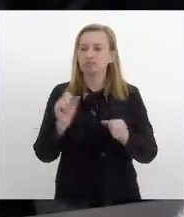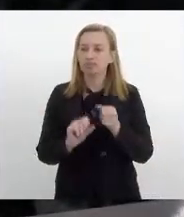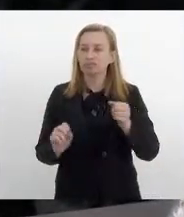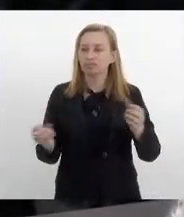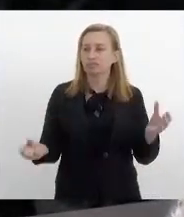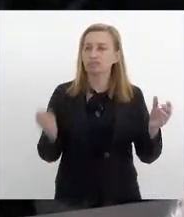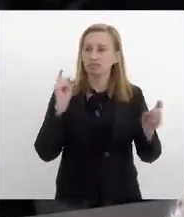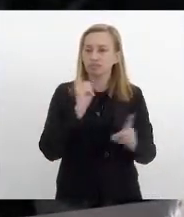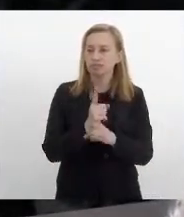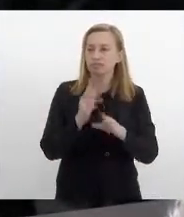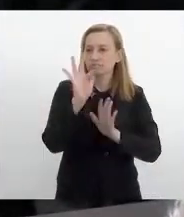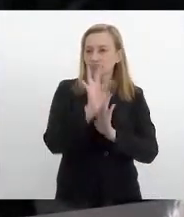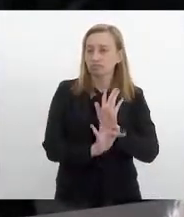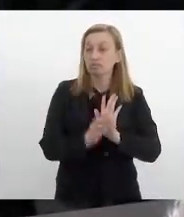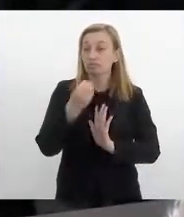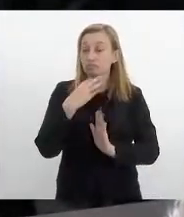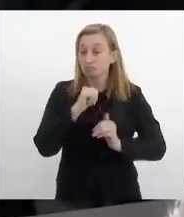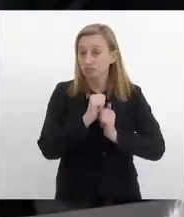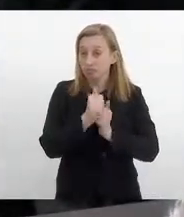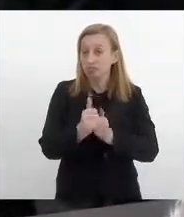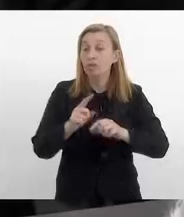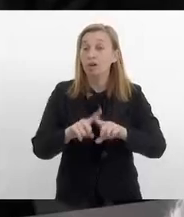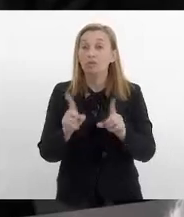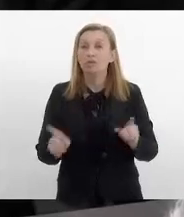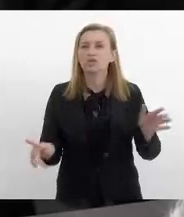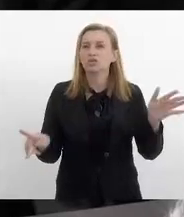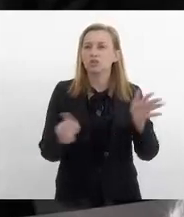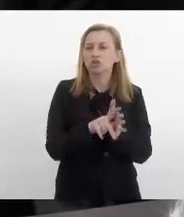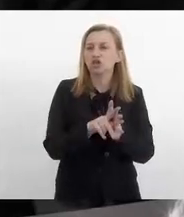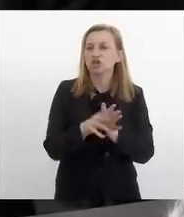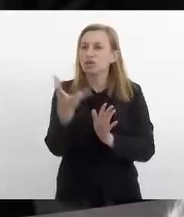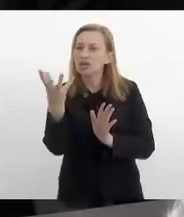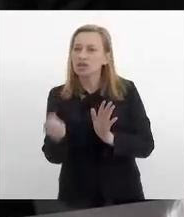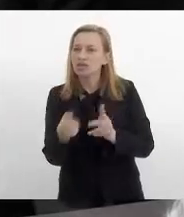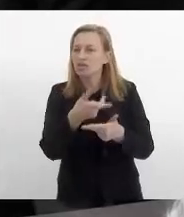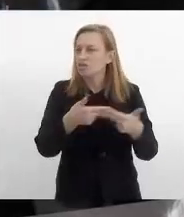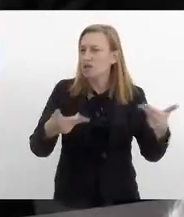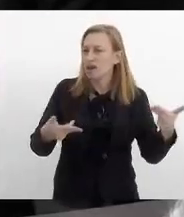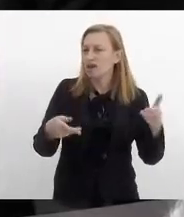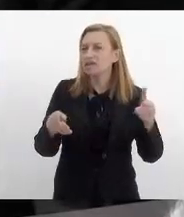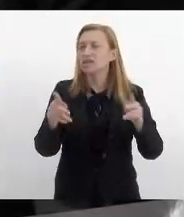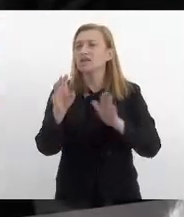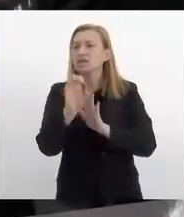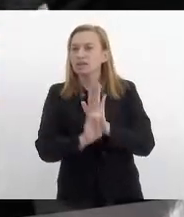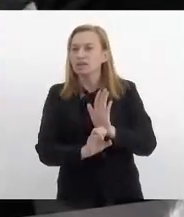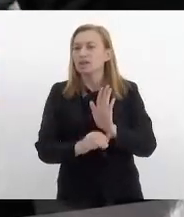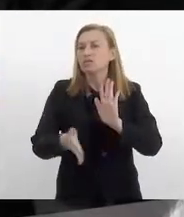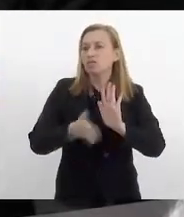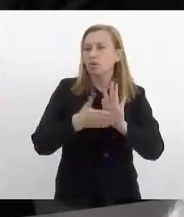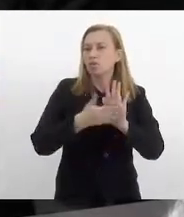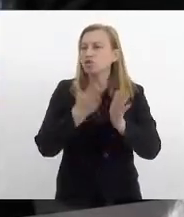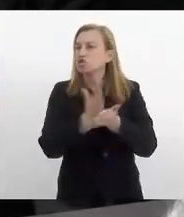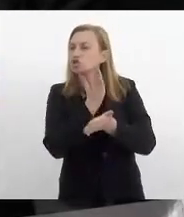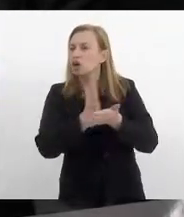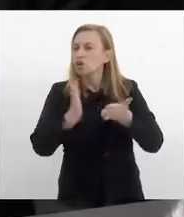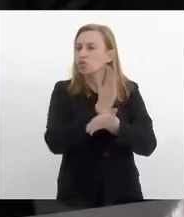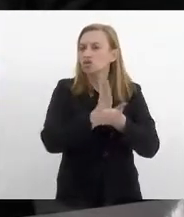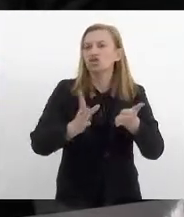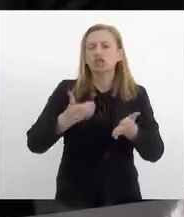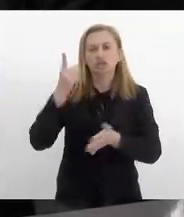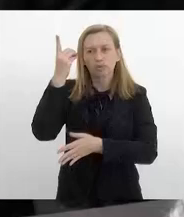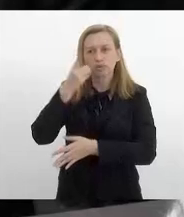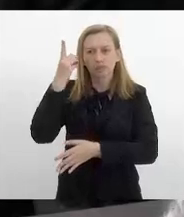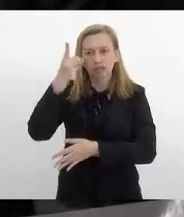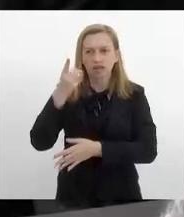que seja um bom encaminhamento. Mas o projeto recebeu muitas emendas, inclusive propostas por alguns deputados da base aliada e da